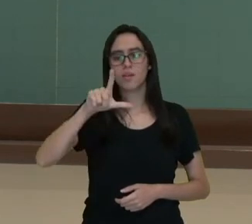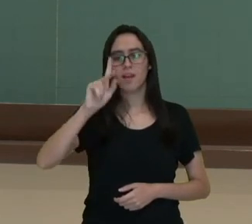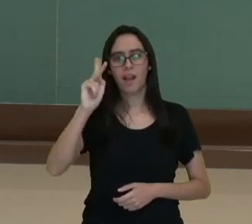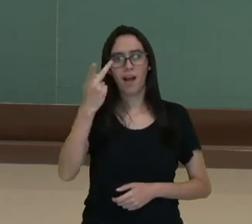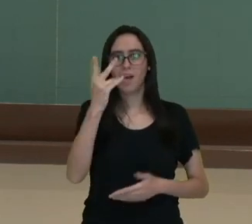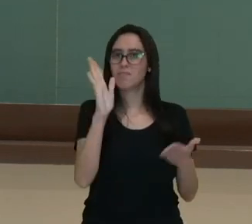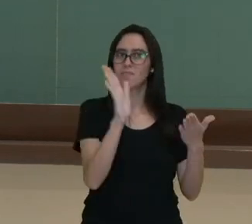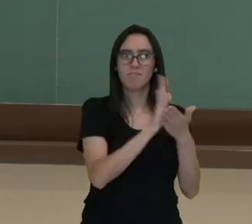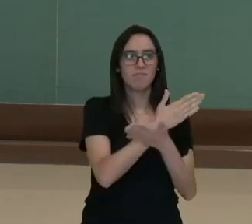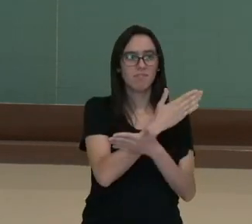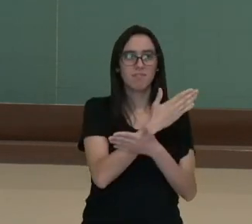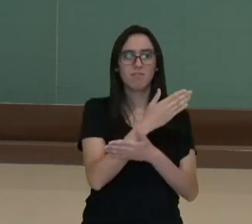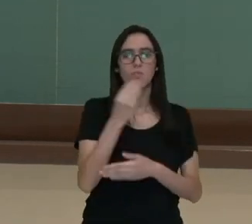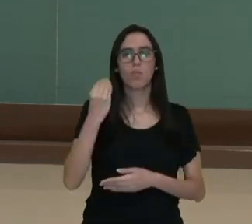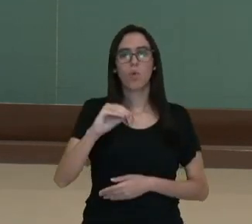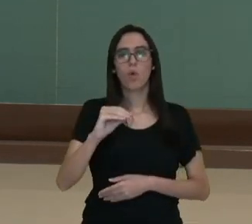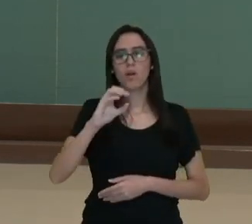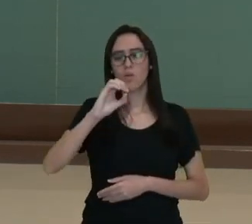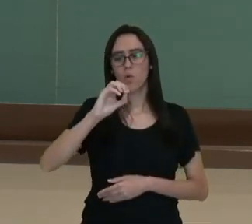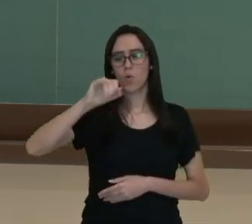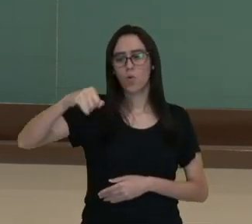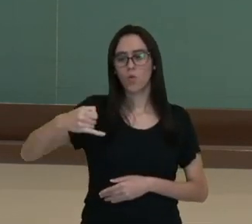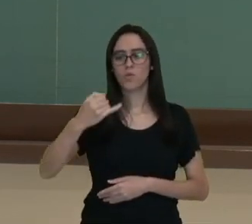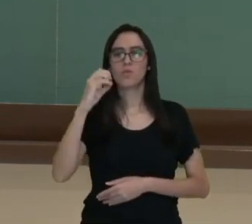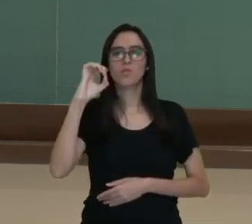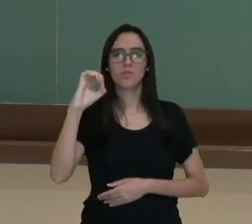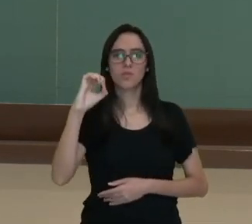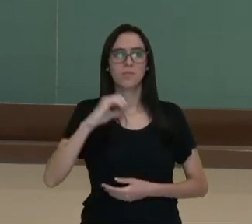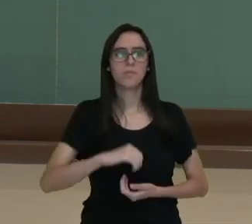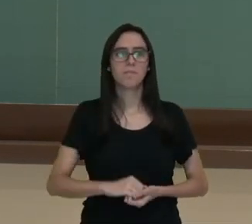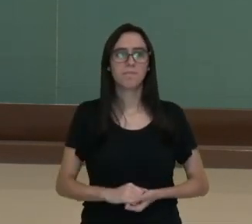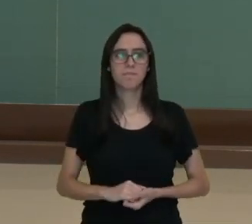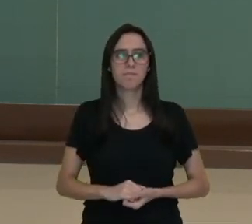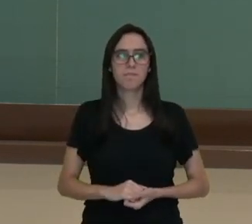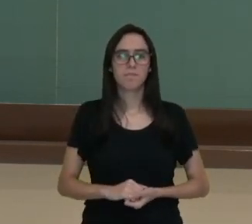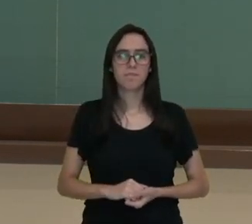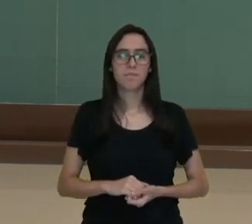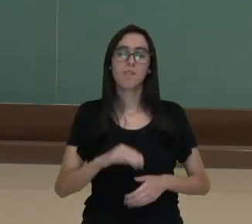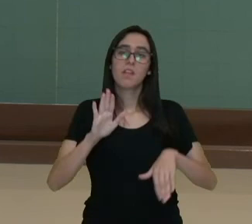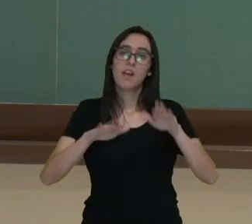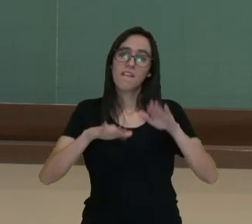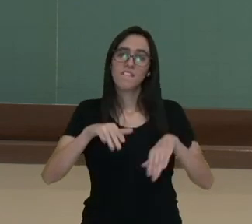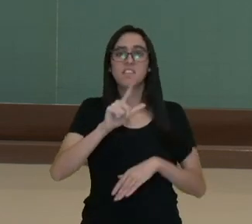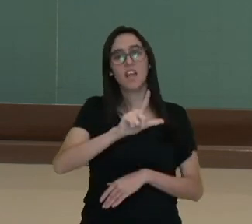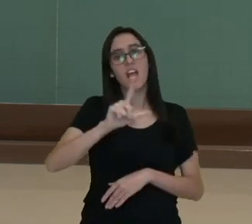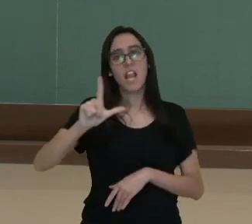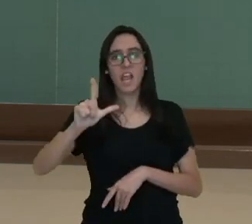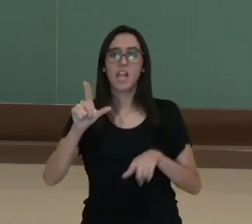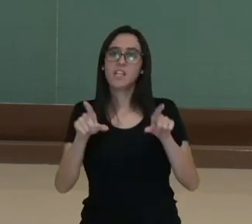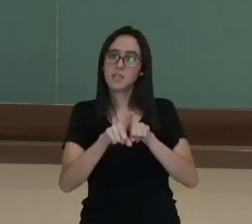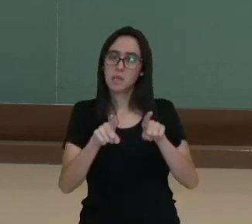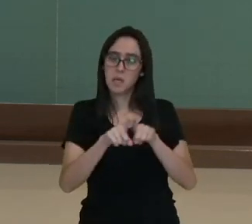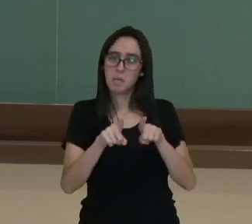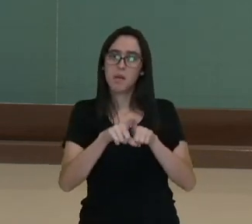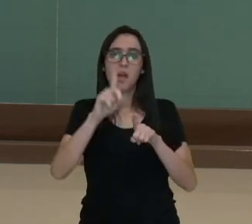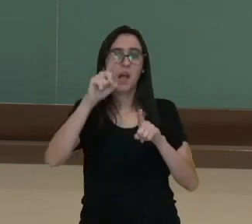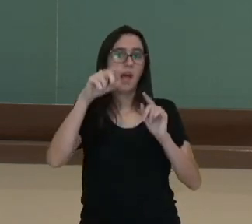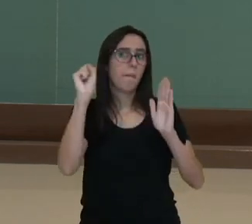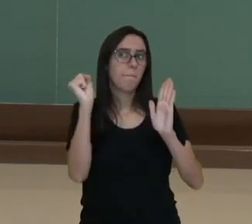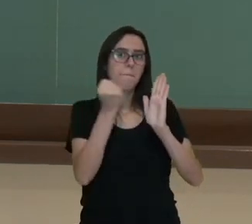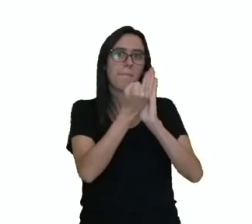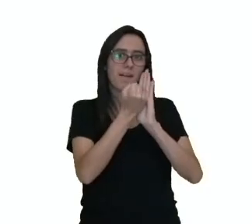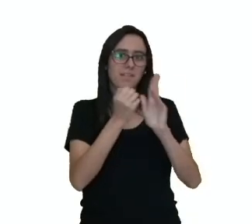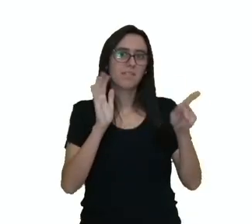LH pelo J. Detalhe, às vezes o LH também vira doble L. Tá? Que é uma marca, que